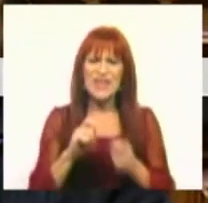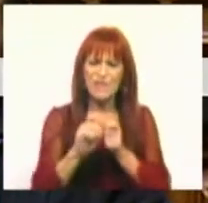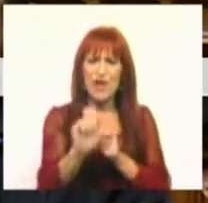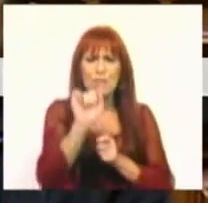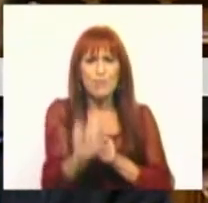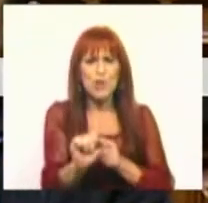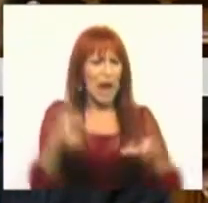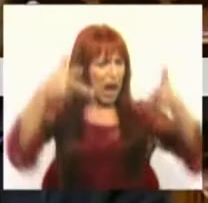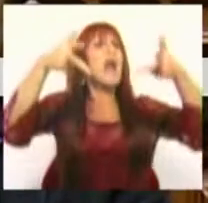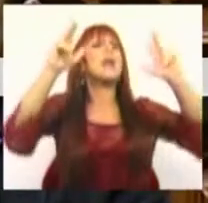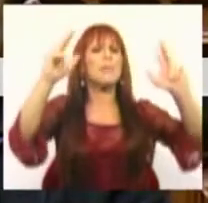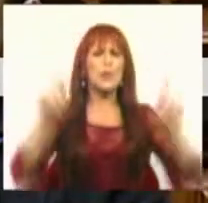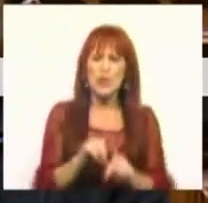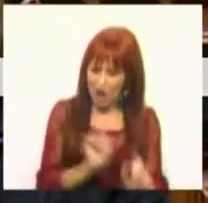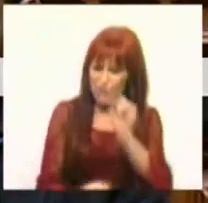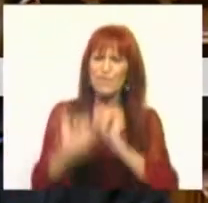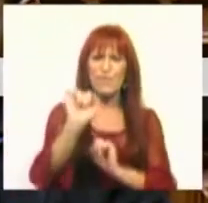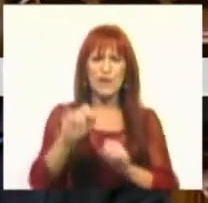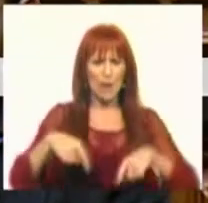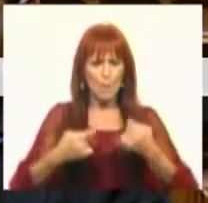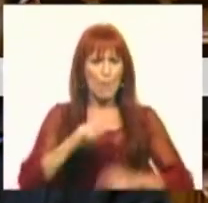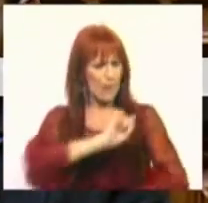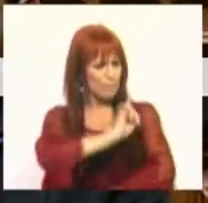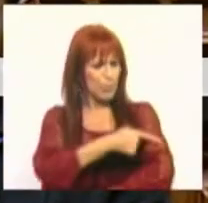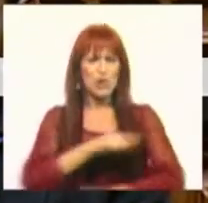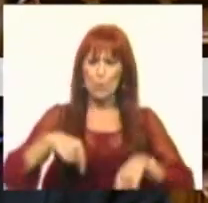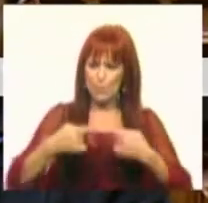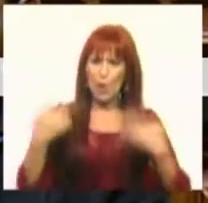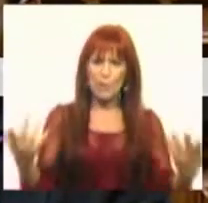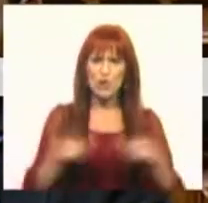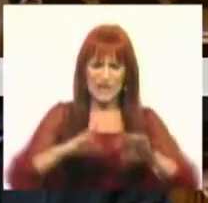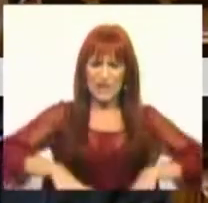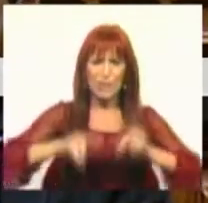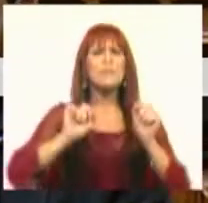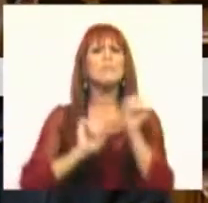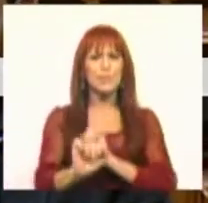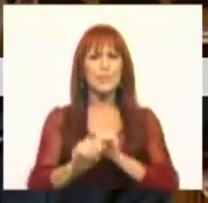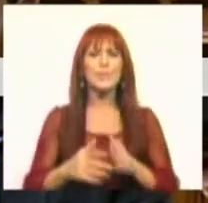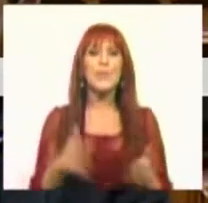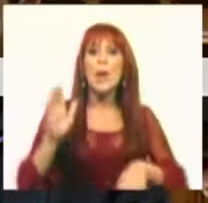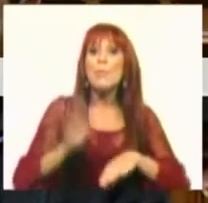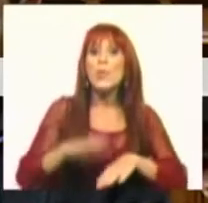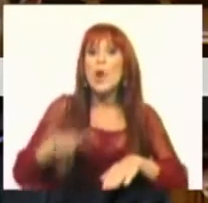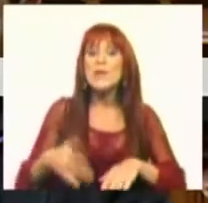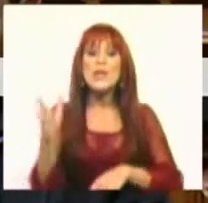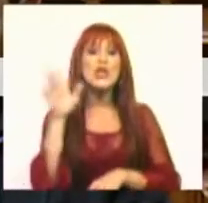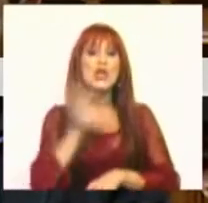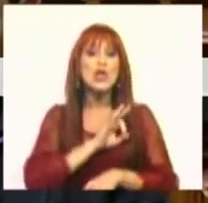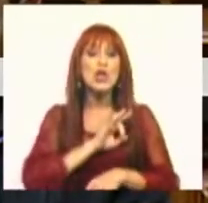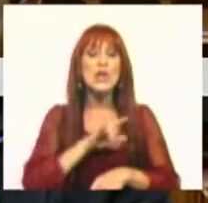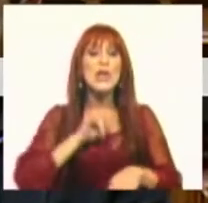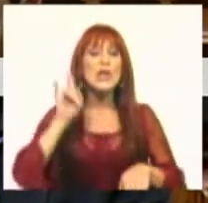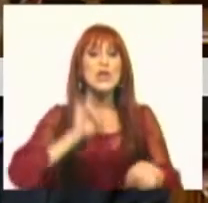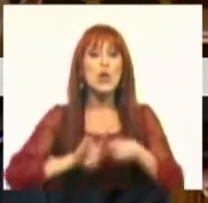definir em liberdade a sua própria soberania e o seu próprio desenvolvimento. Por isso, senhoras e